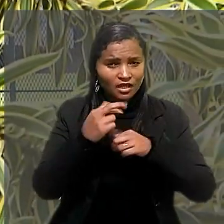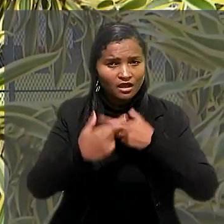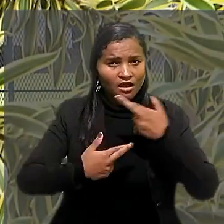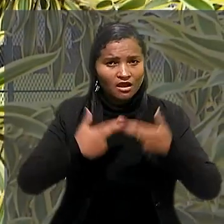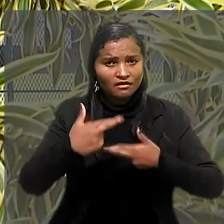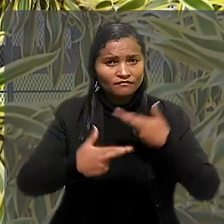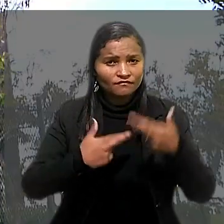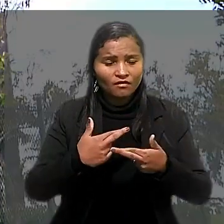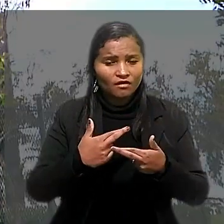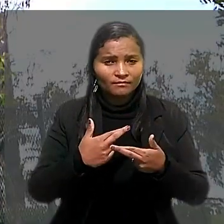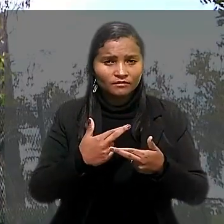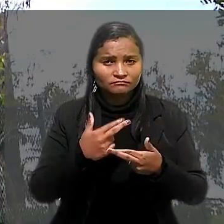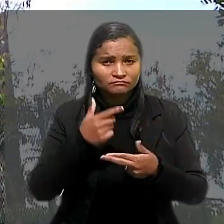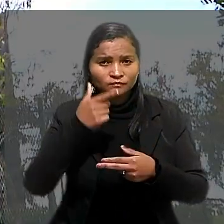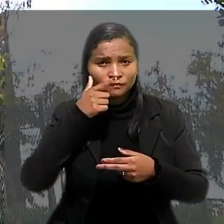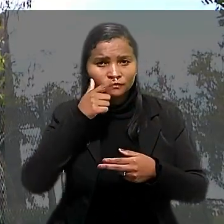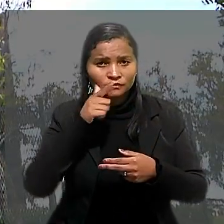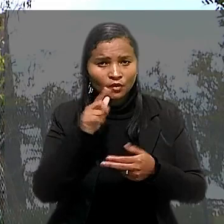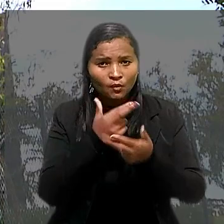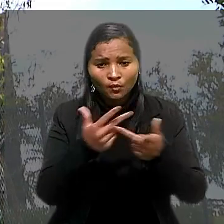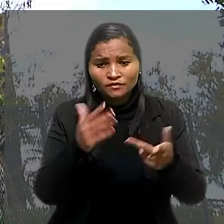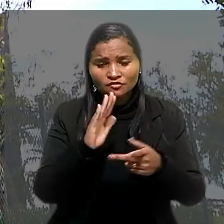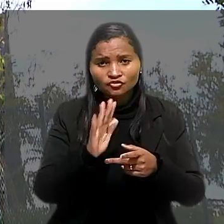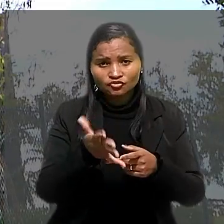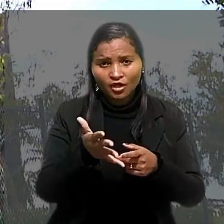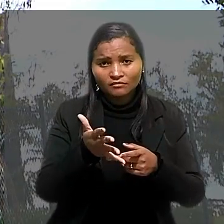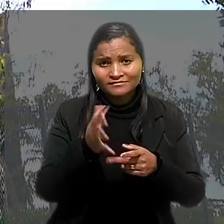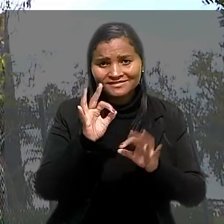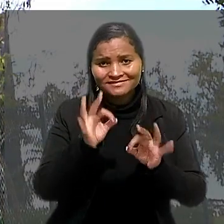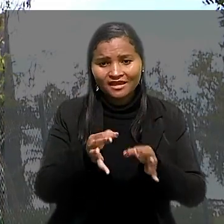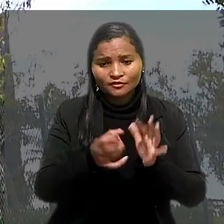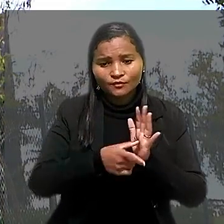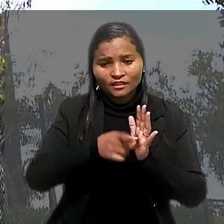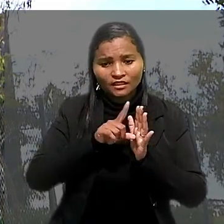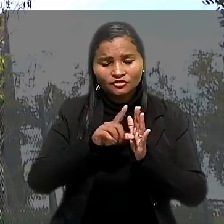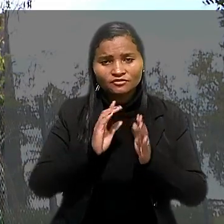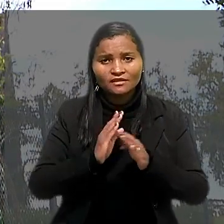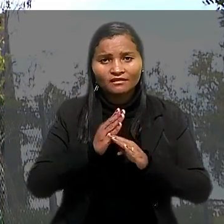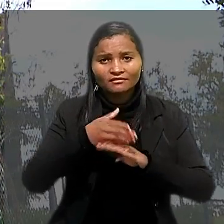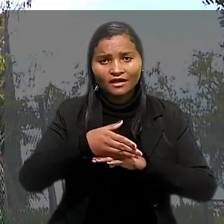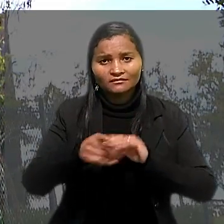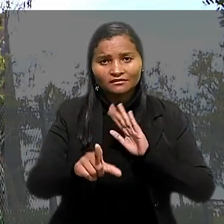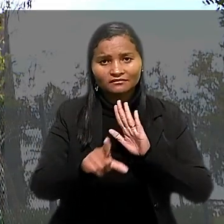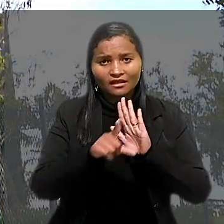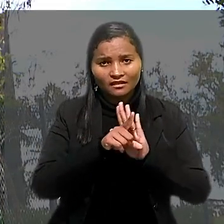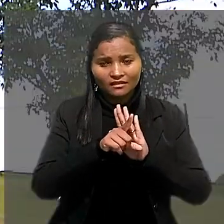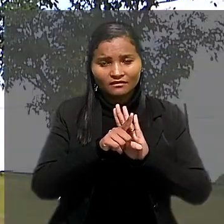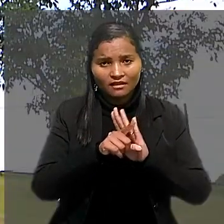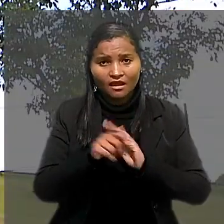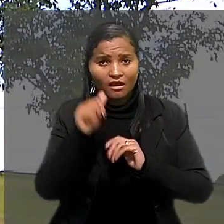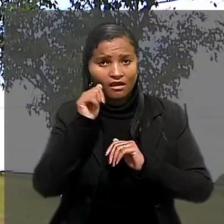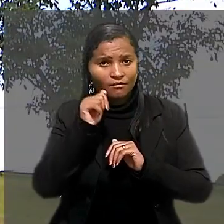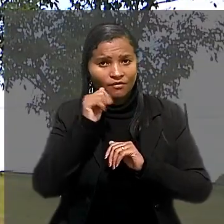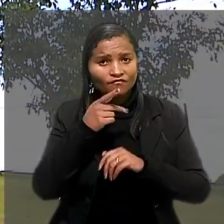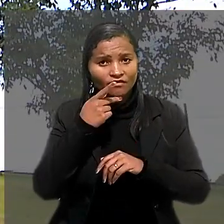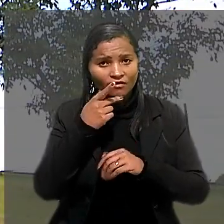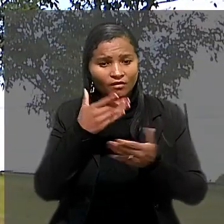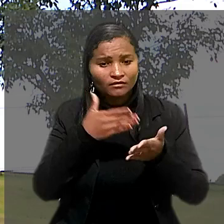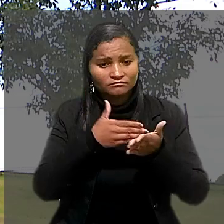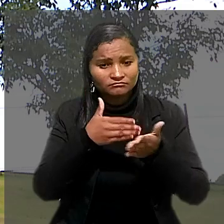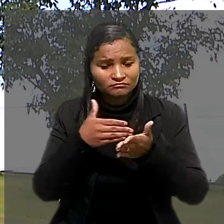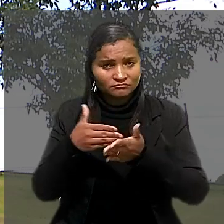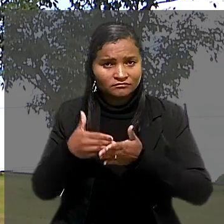alterações da reforma não alcançam situações consolidadas antes da entrada em vigor da lei. Segundo ela,